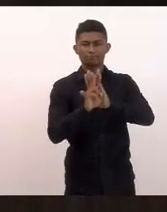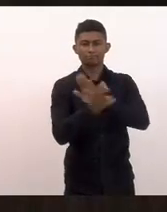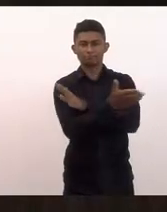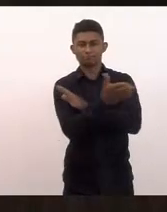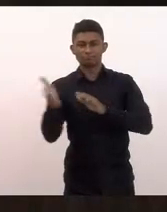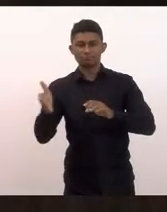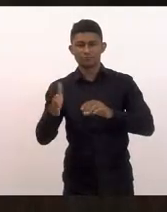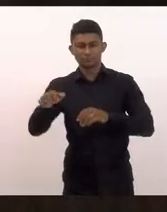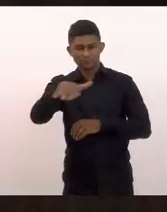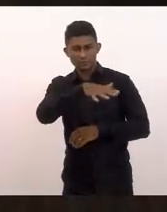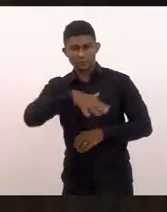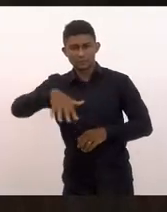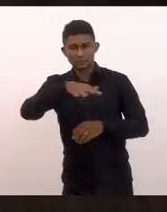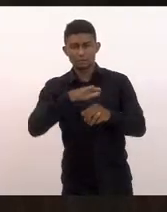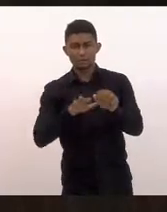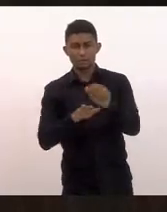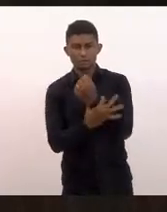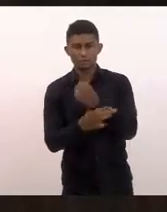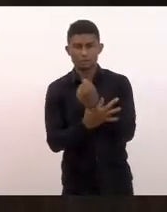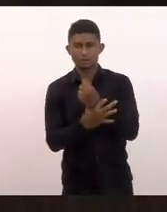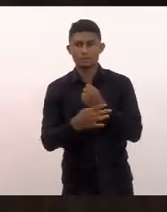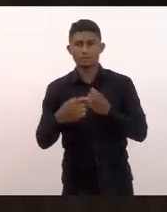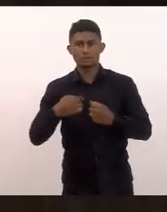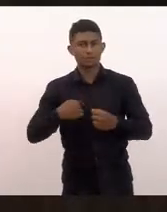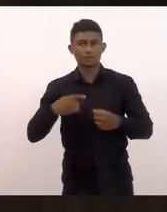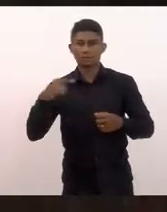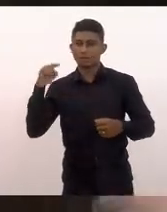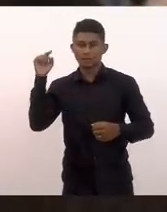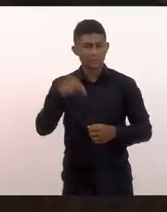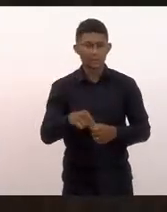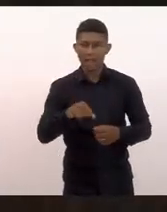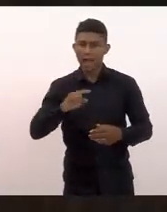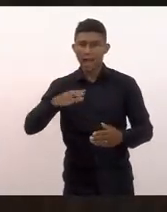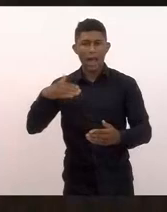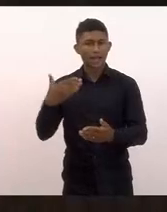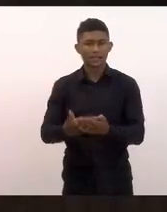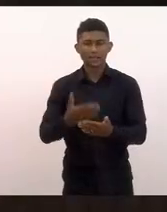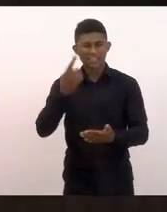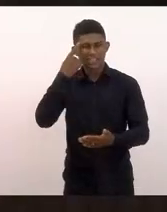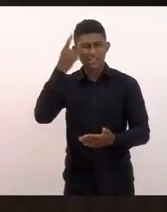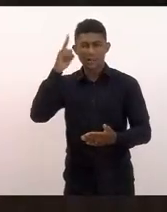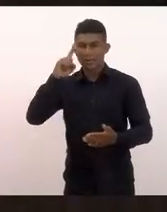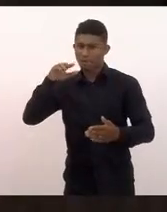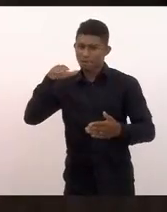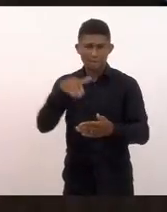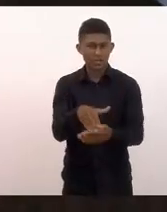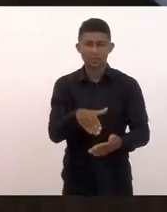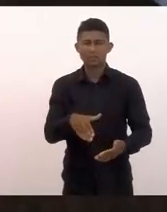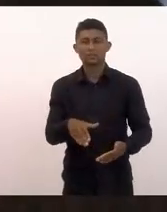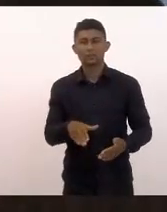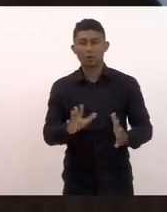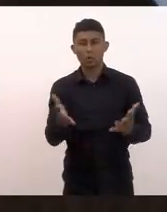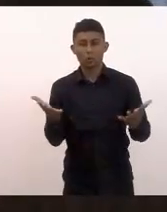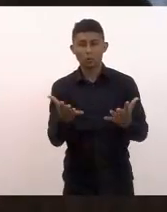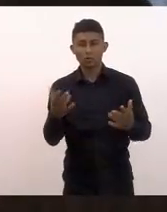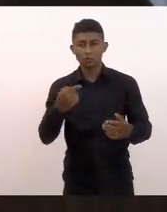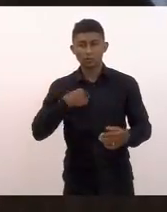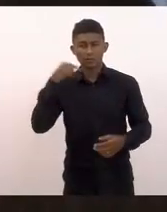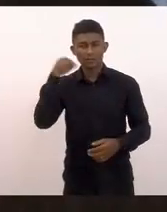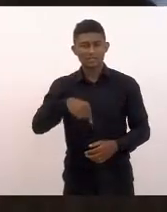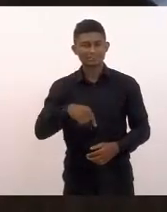segurança pública. E eu vou fazer isso até o último dia do meu mandato. Então, hoje eu saio daqui triste, presidente, de